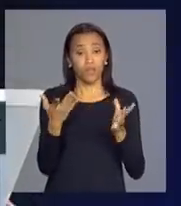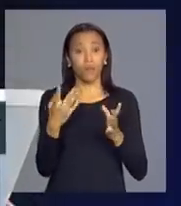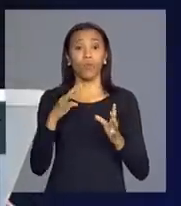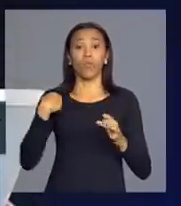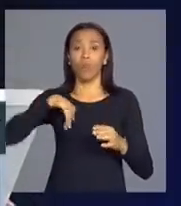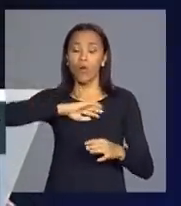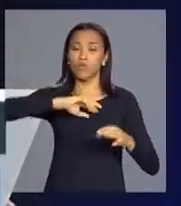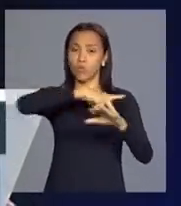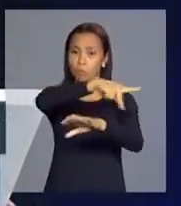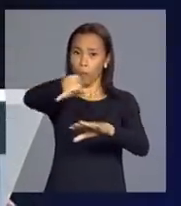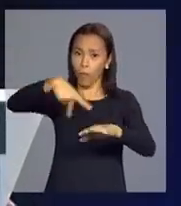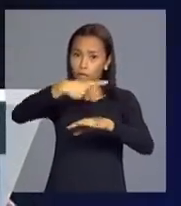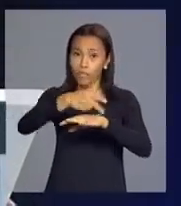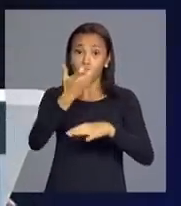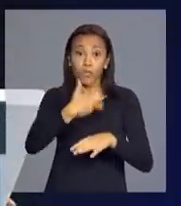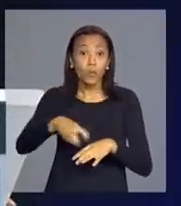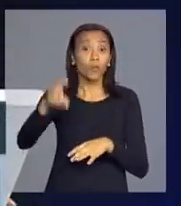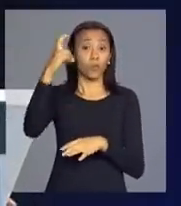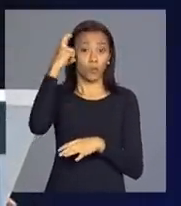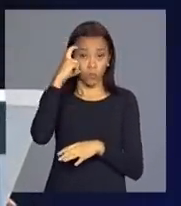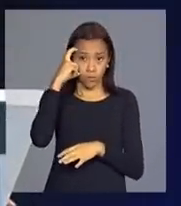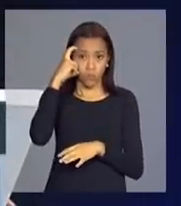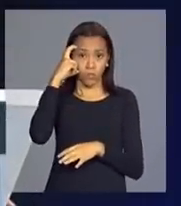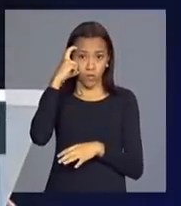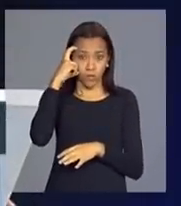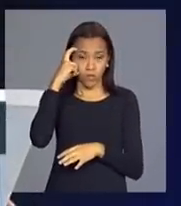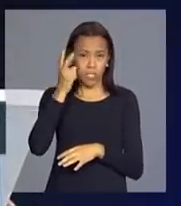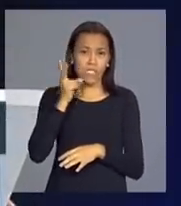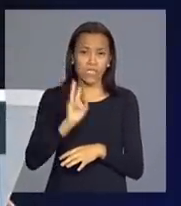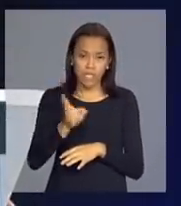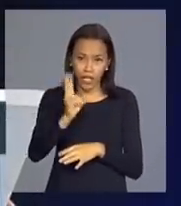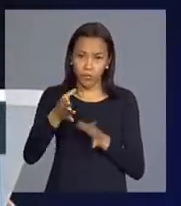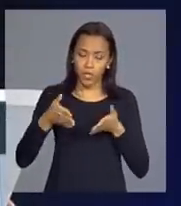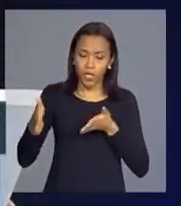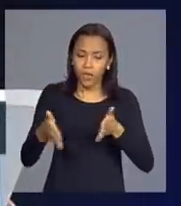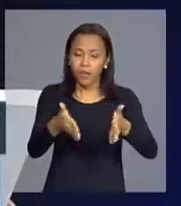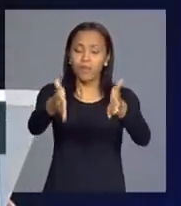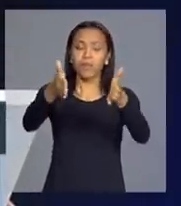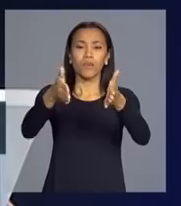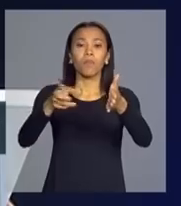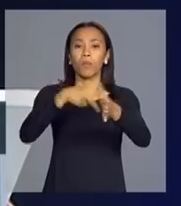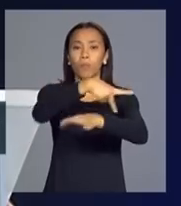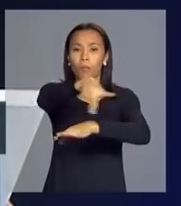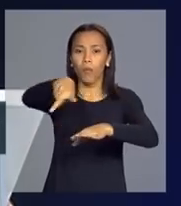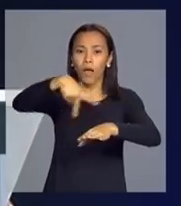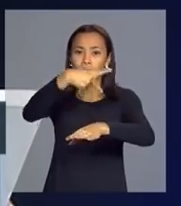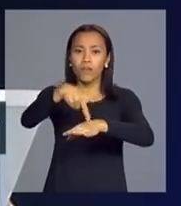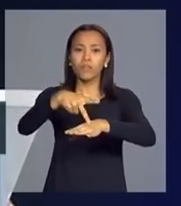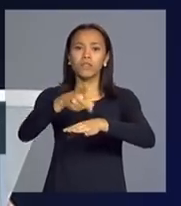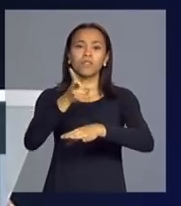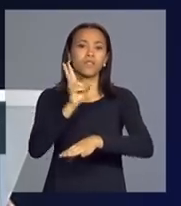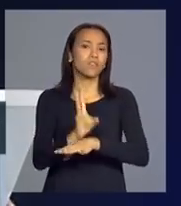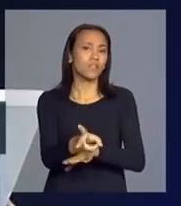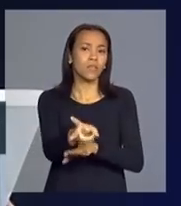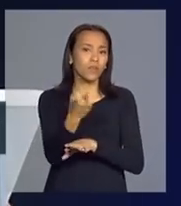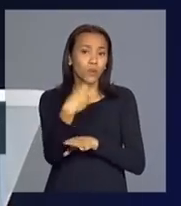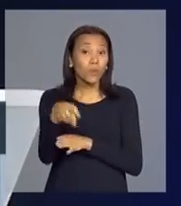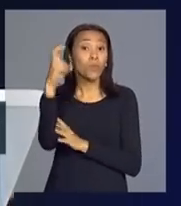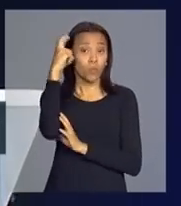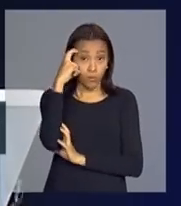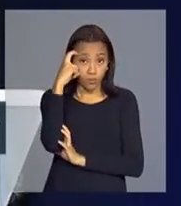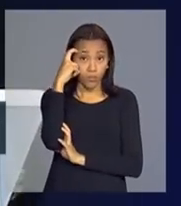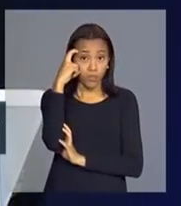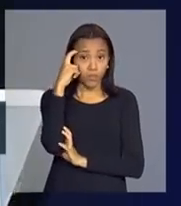país culturalmente que caminha cada vez mais para ser um país culturalmente